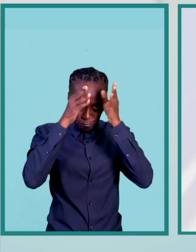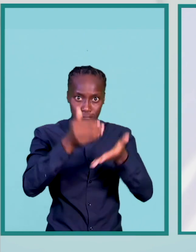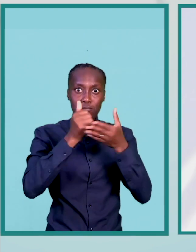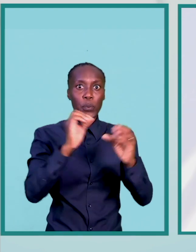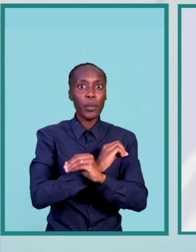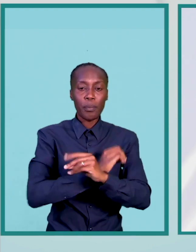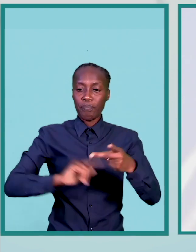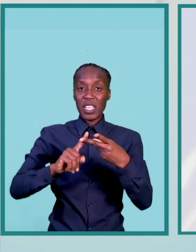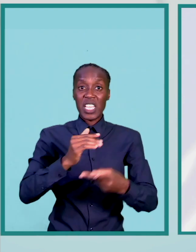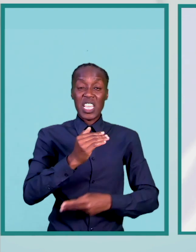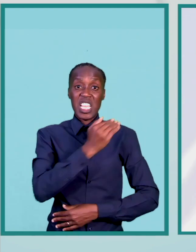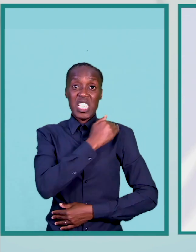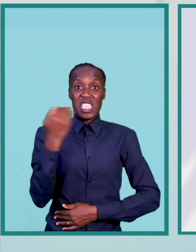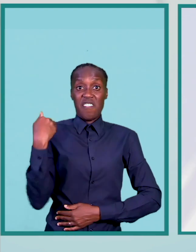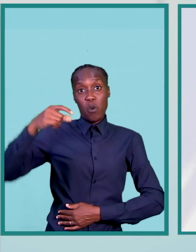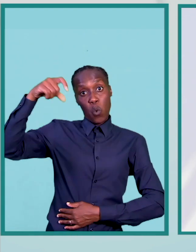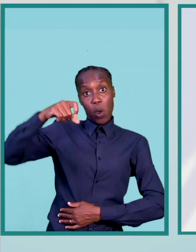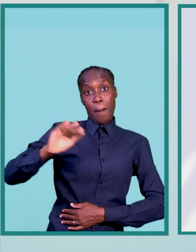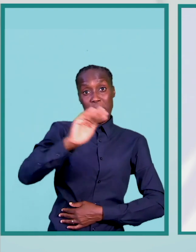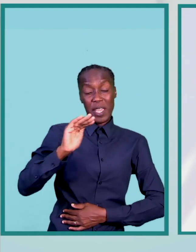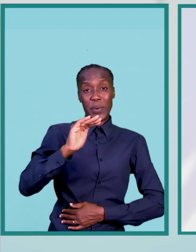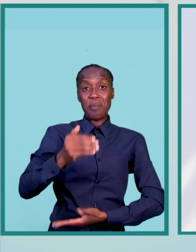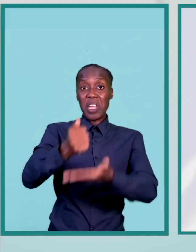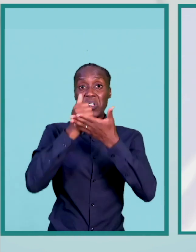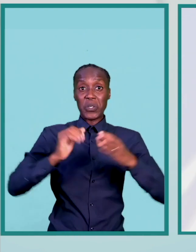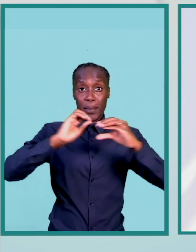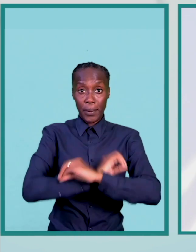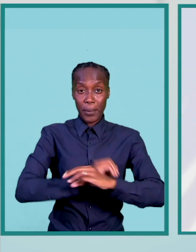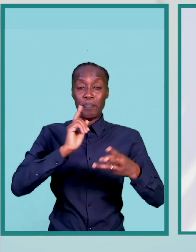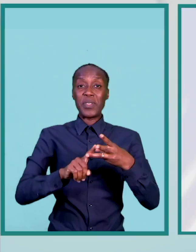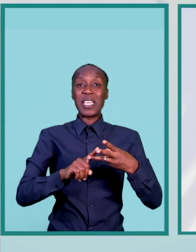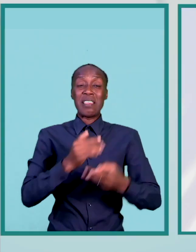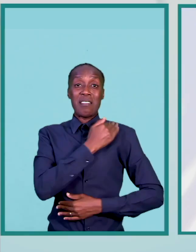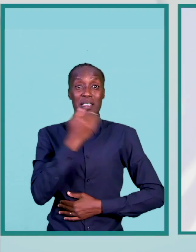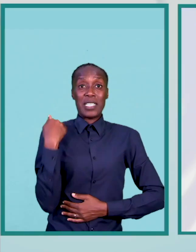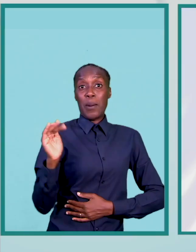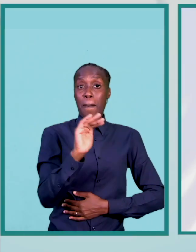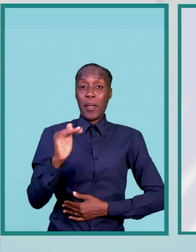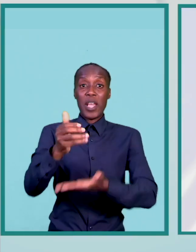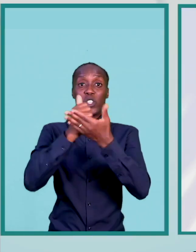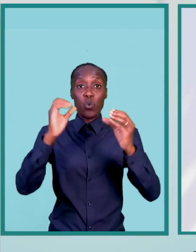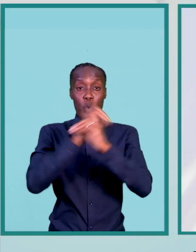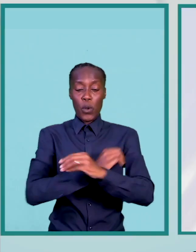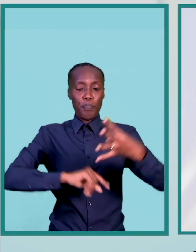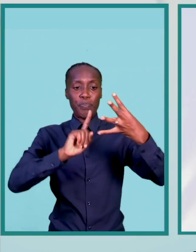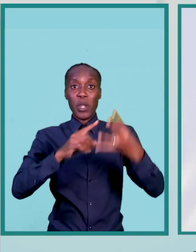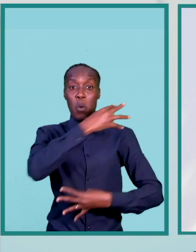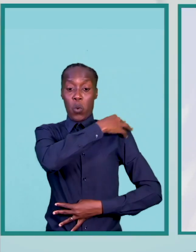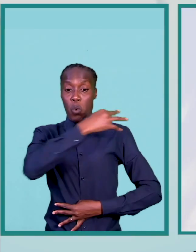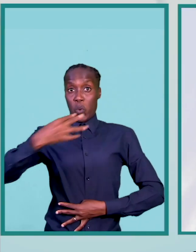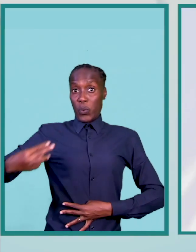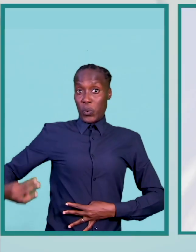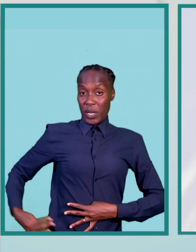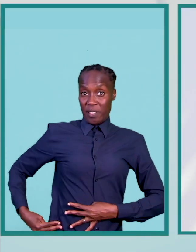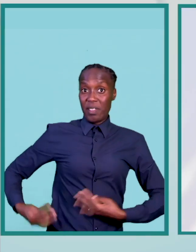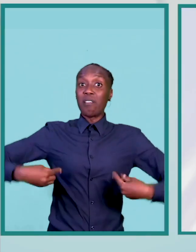tomaram devida atenção. O chefe do quarteirão também não tomou devida atenção. O chefe do bairro também não tomou devida atenção. Os nossos líderes também não tomaram devida